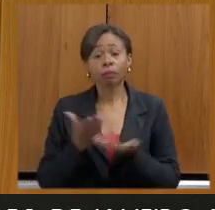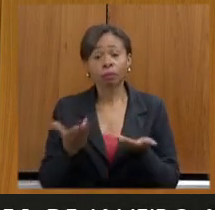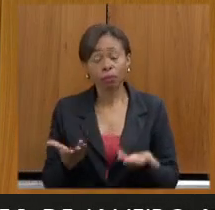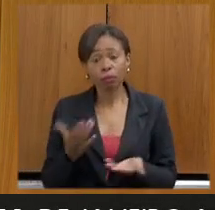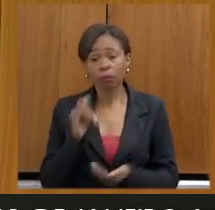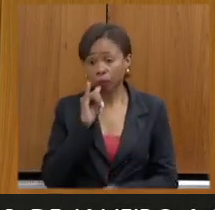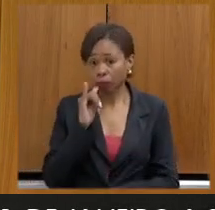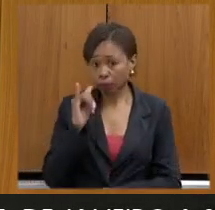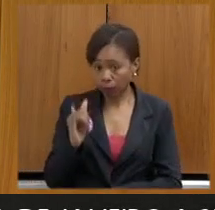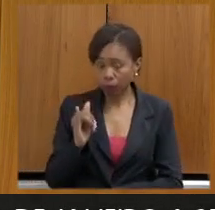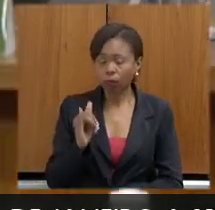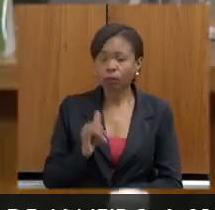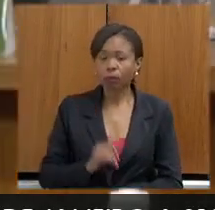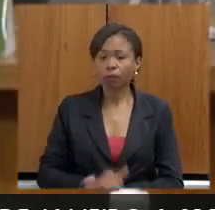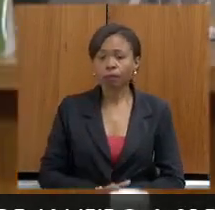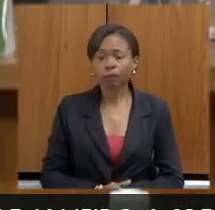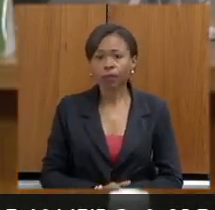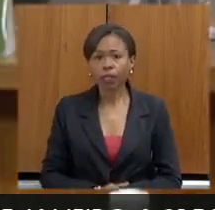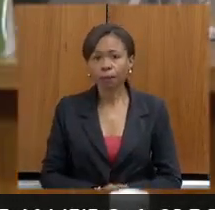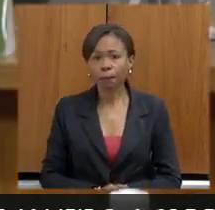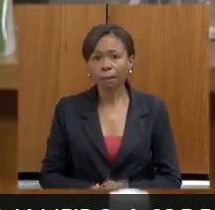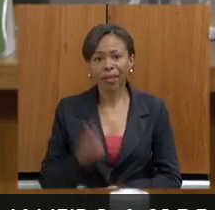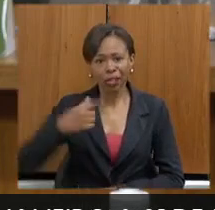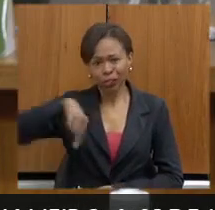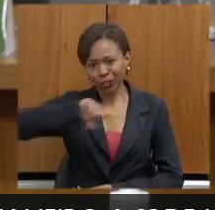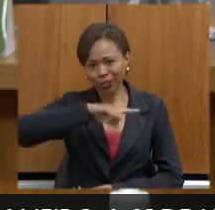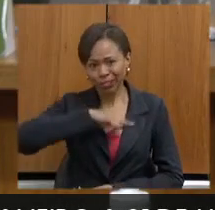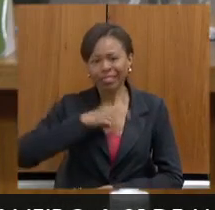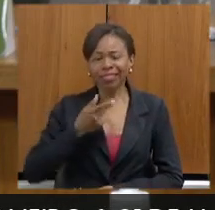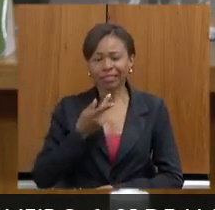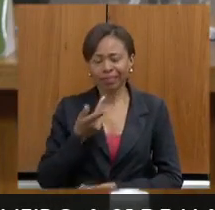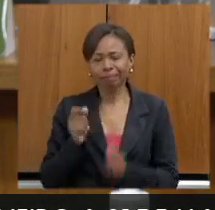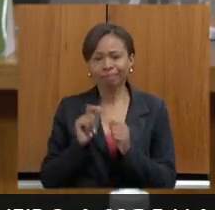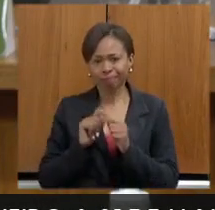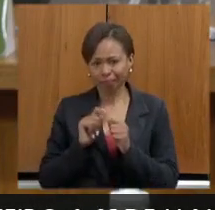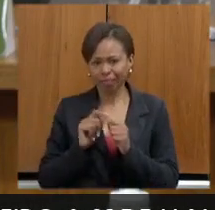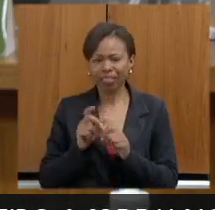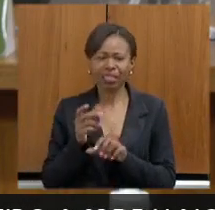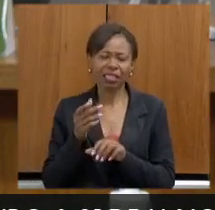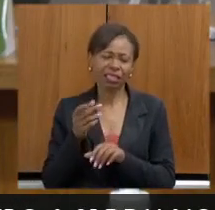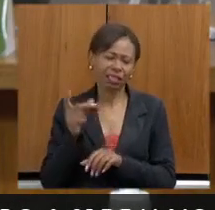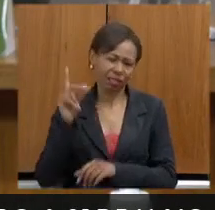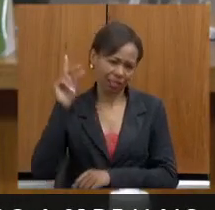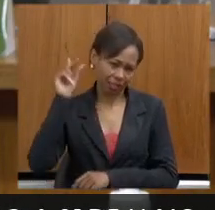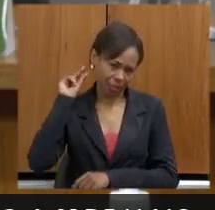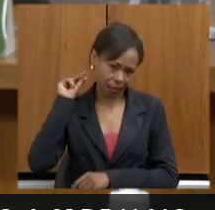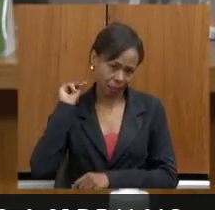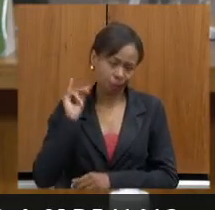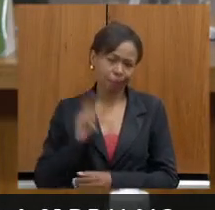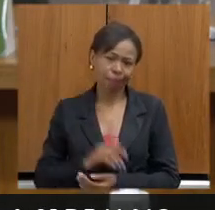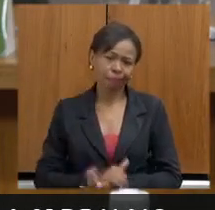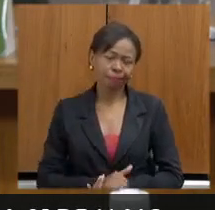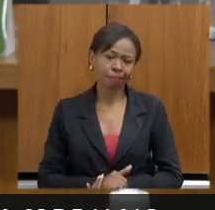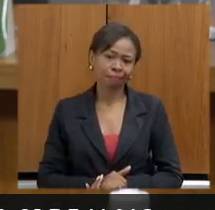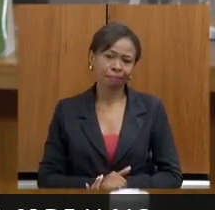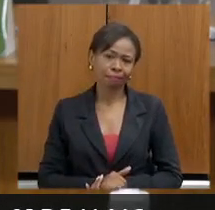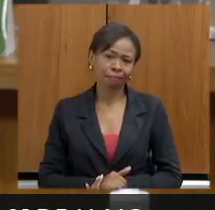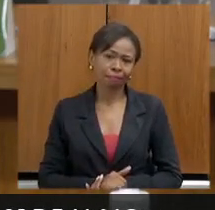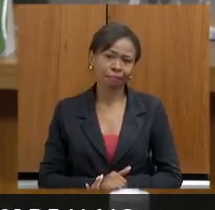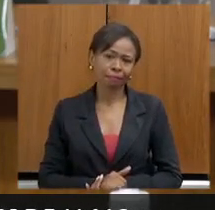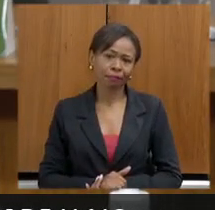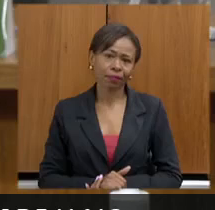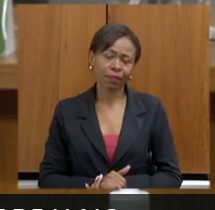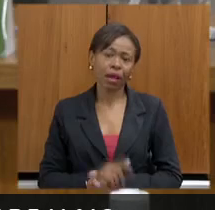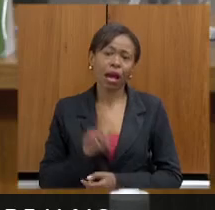colocar aqui para o senhor algo que todos nós estamos fazendo já um bom tempo é uma